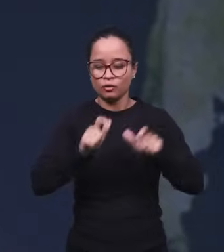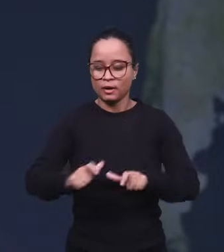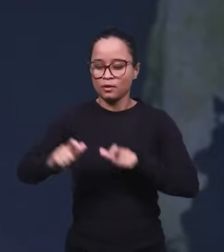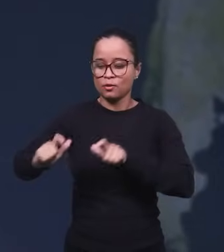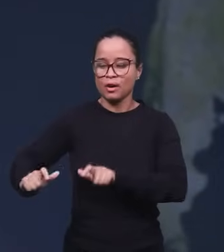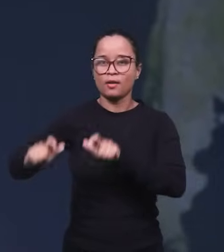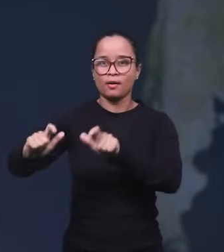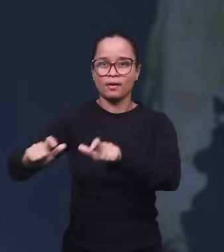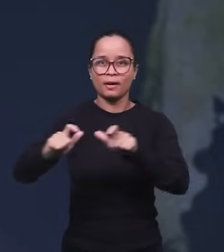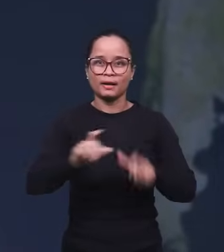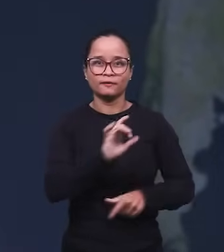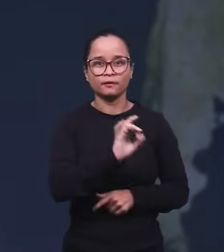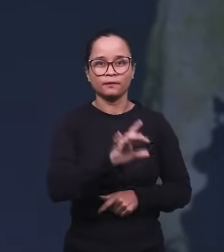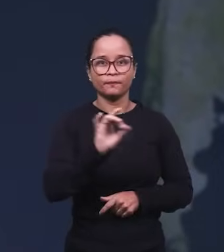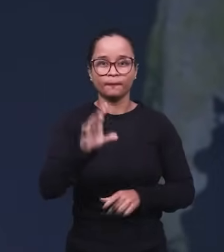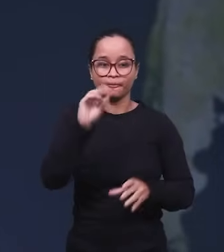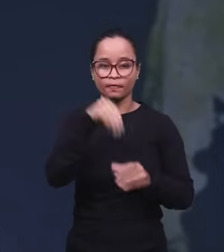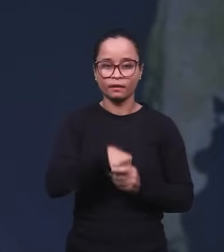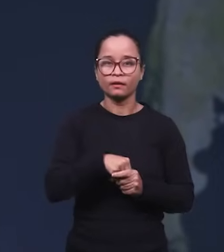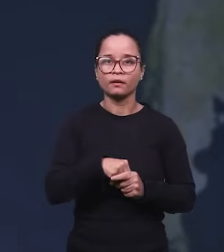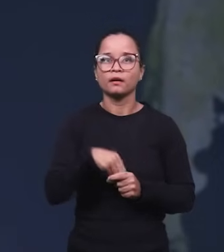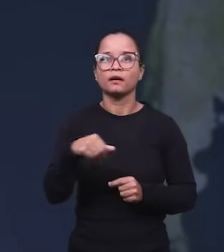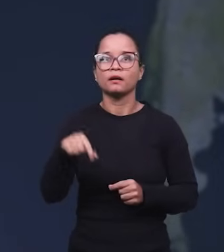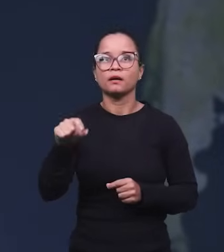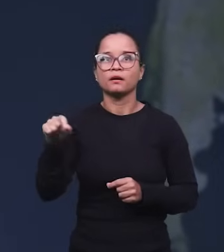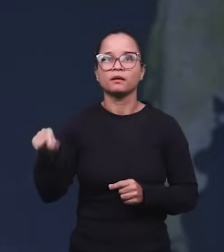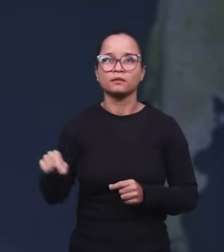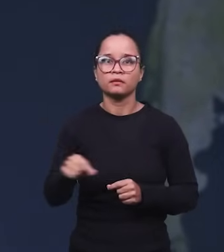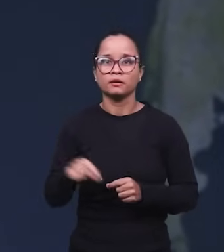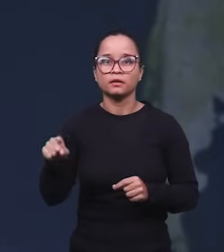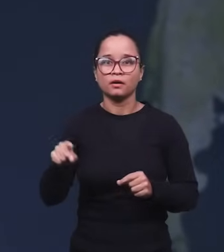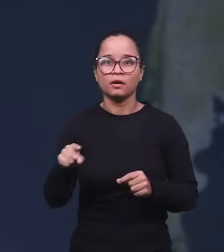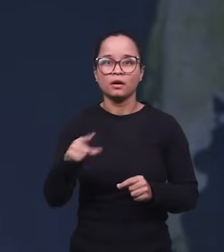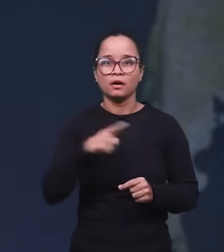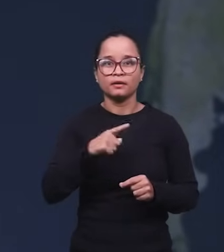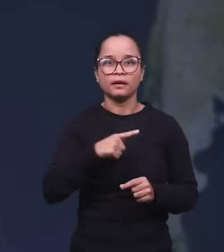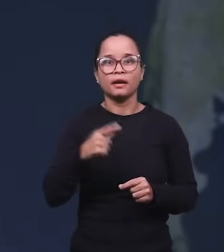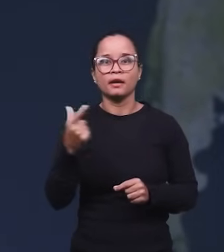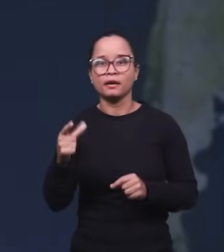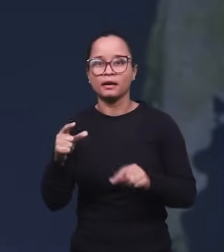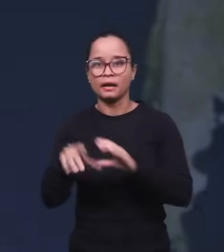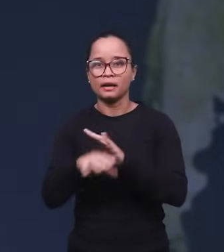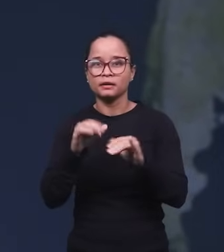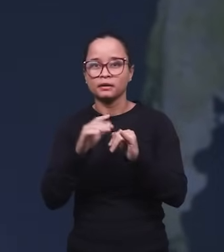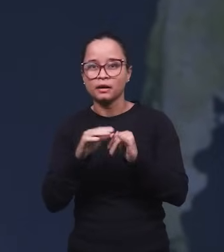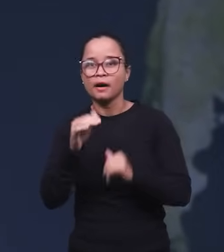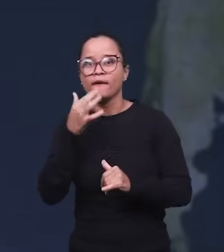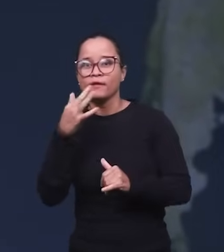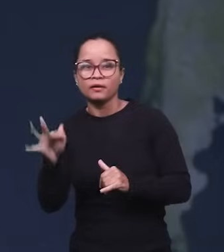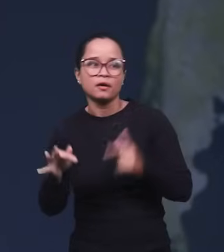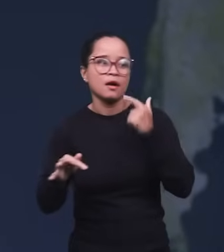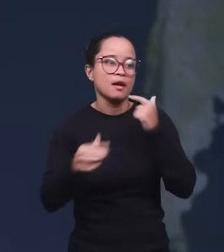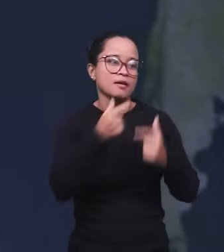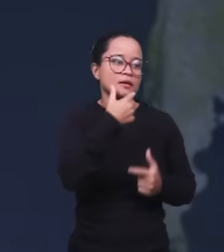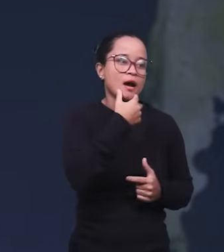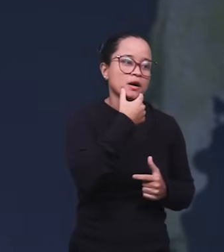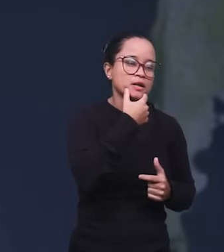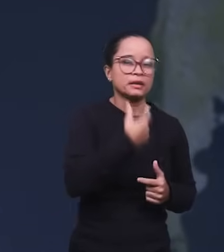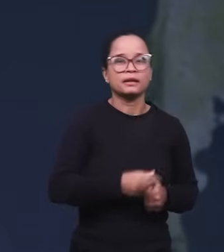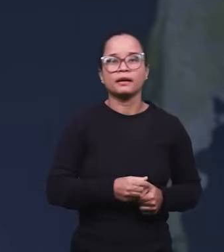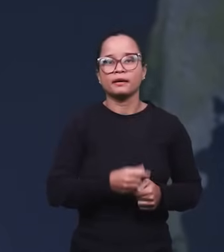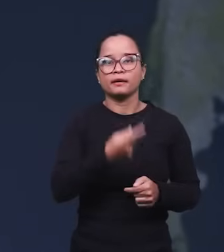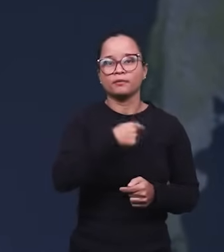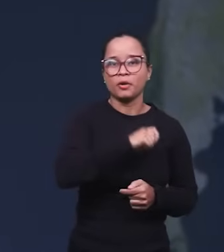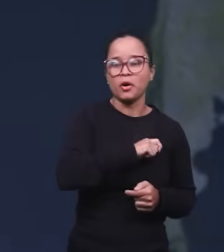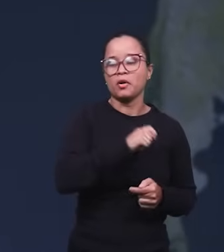né? Colocá-los nessas ilhas para ali dentro eles representarem cada canal, o canal em francês, o canal em inglês, o canal em outras línguas,